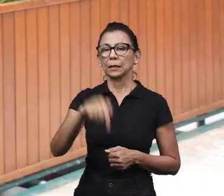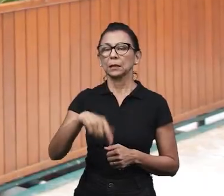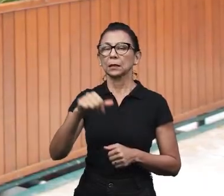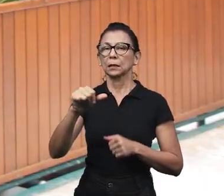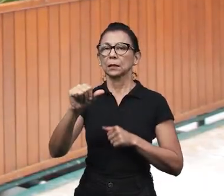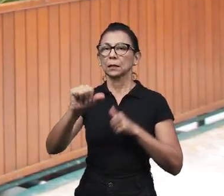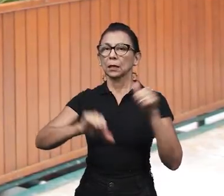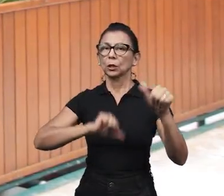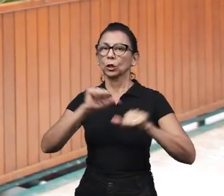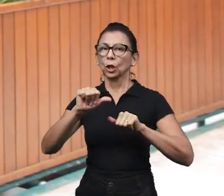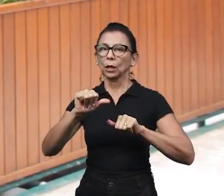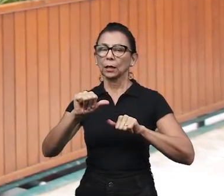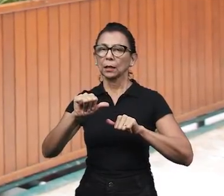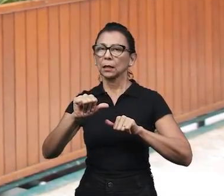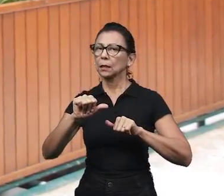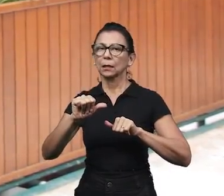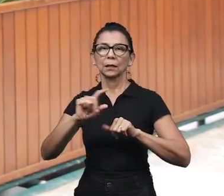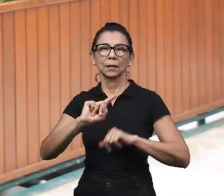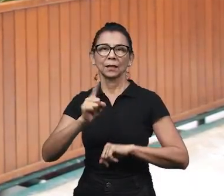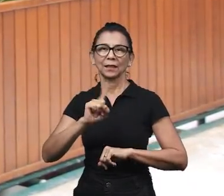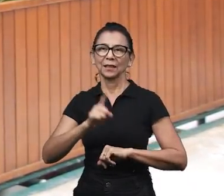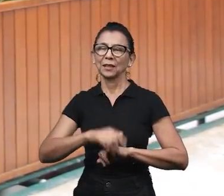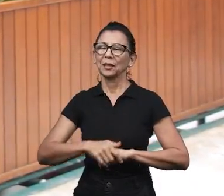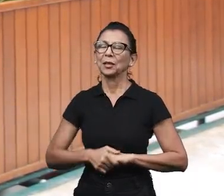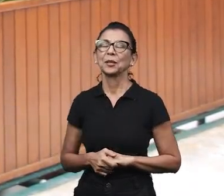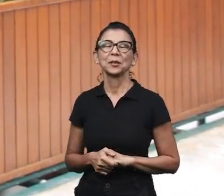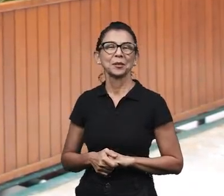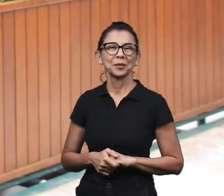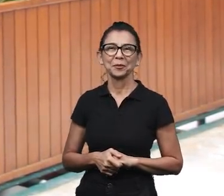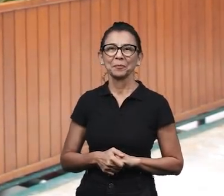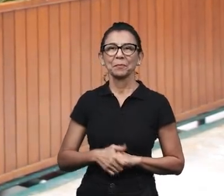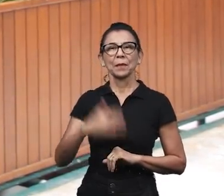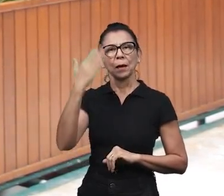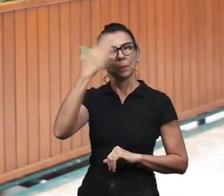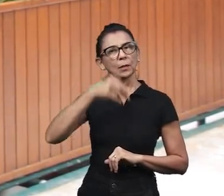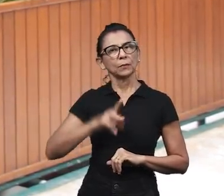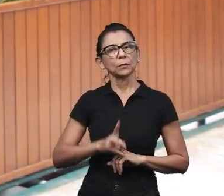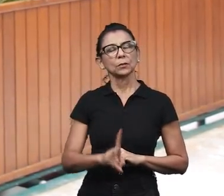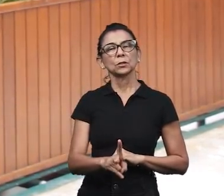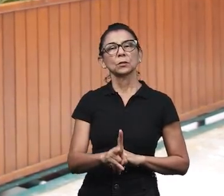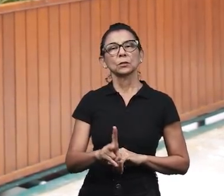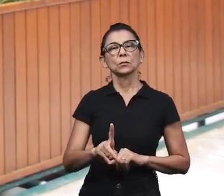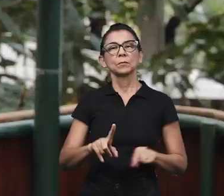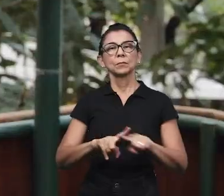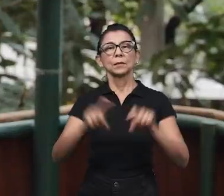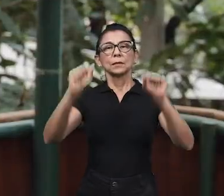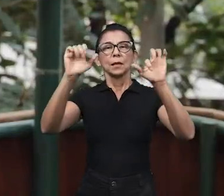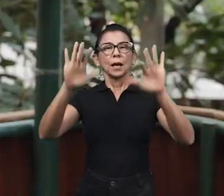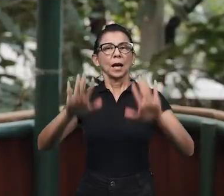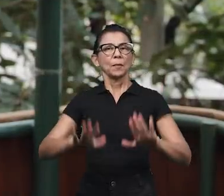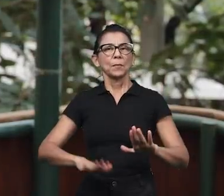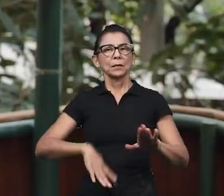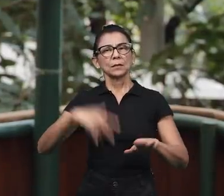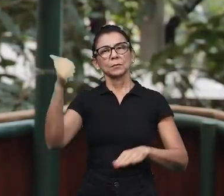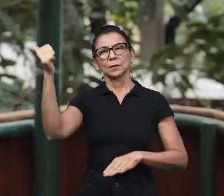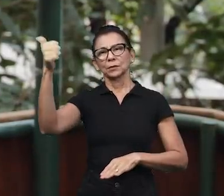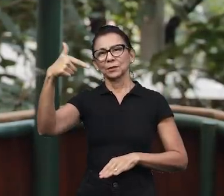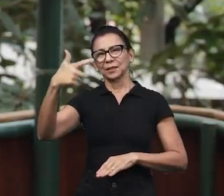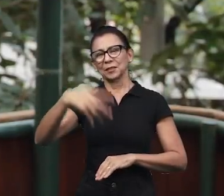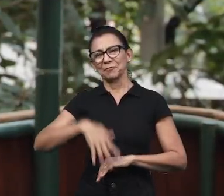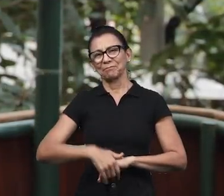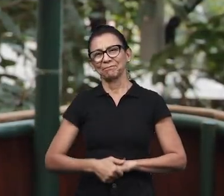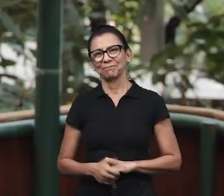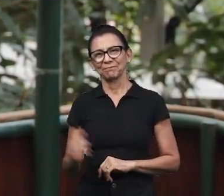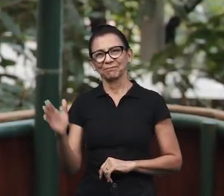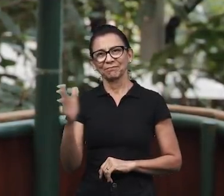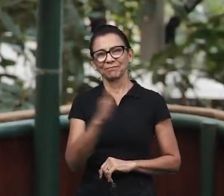as provas elas continuam, mas as bênçãos do Senhor elas aumentam muito mais na nossa vida. Pai do Senhor, irmãos.